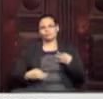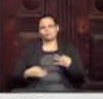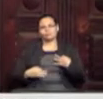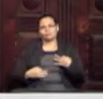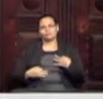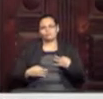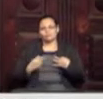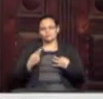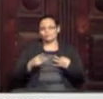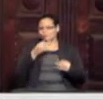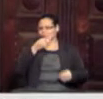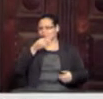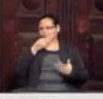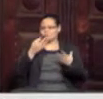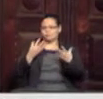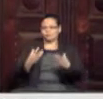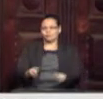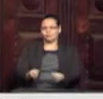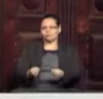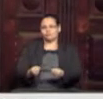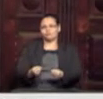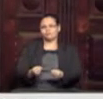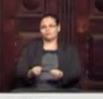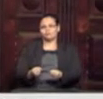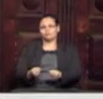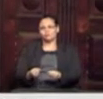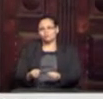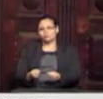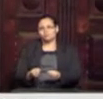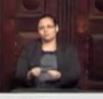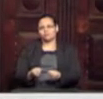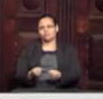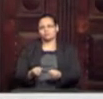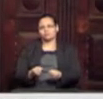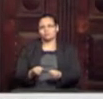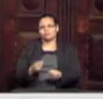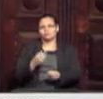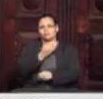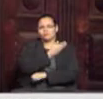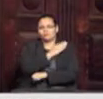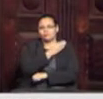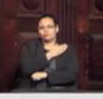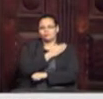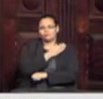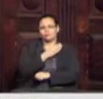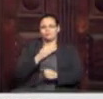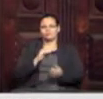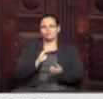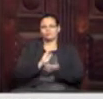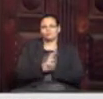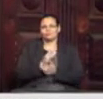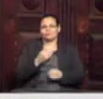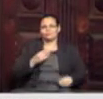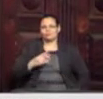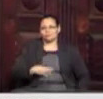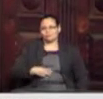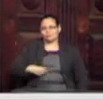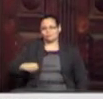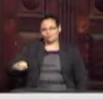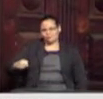posicionar se favoravelmente à descriminalização do aborto no